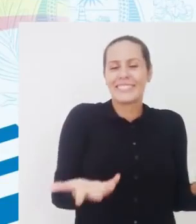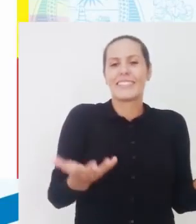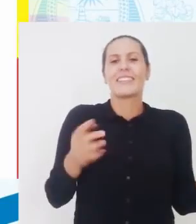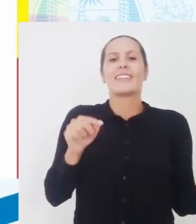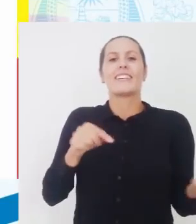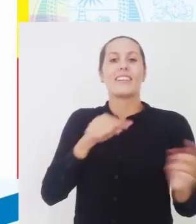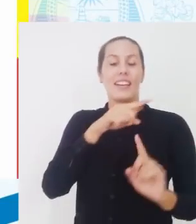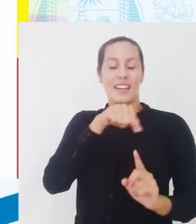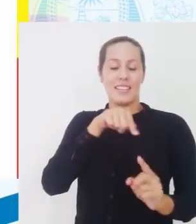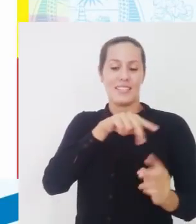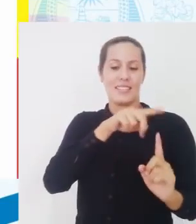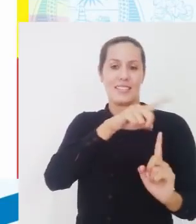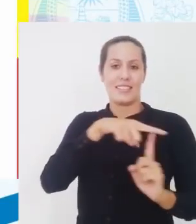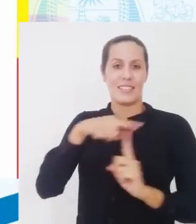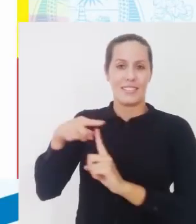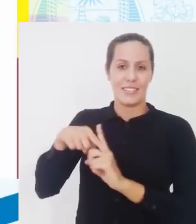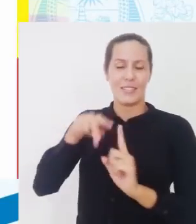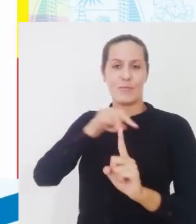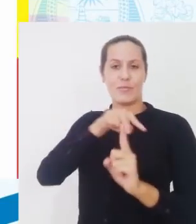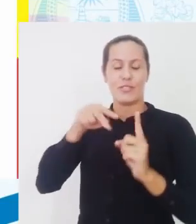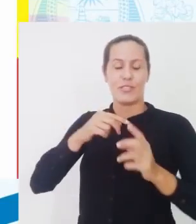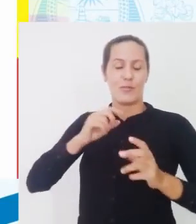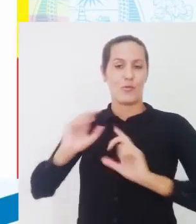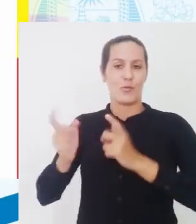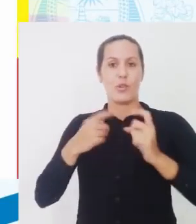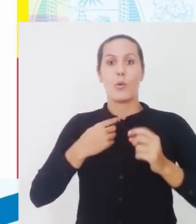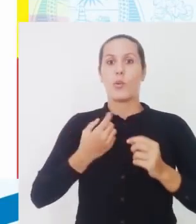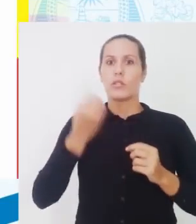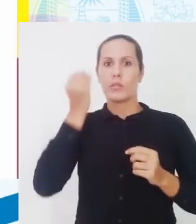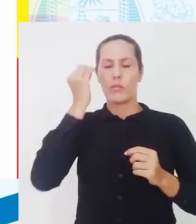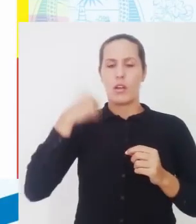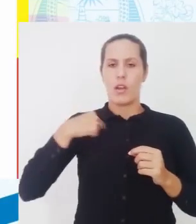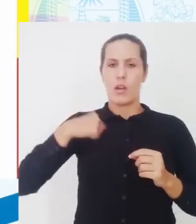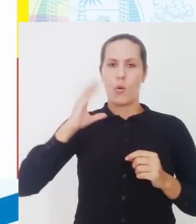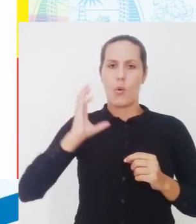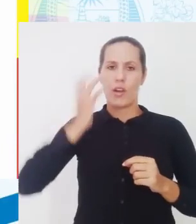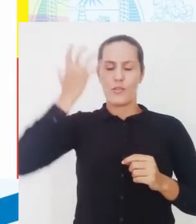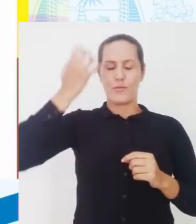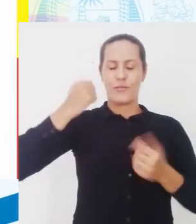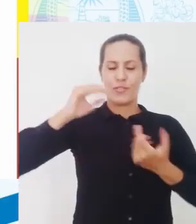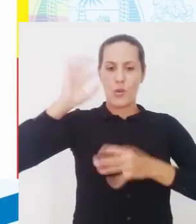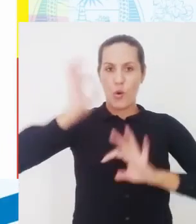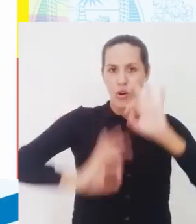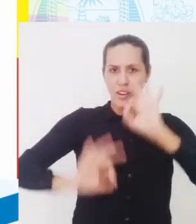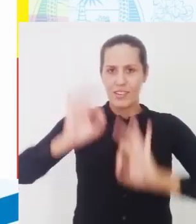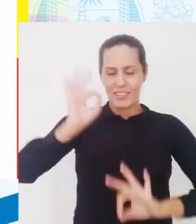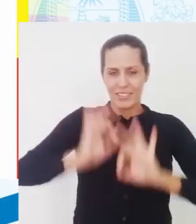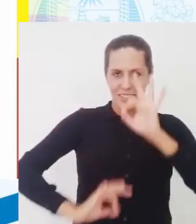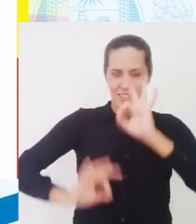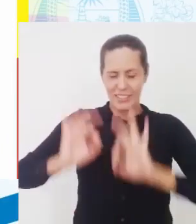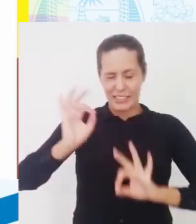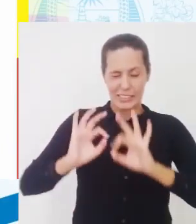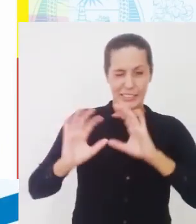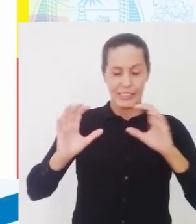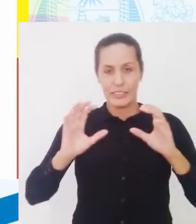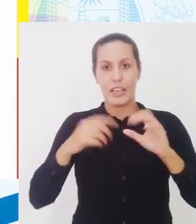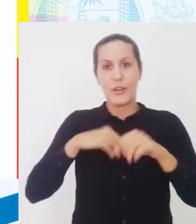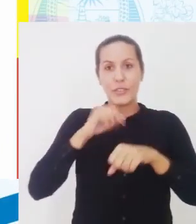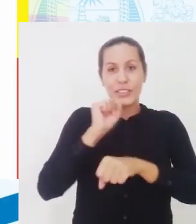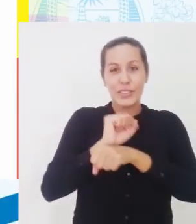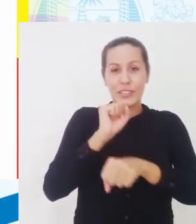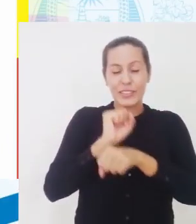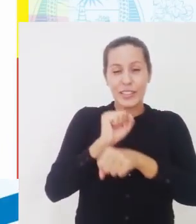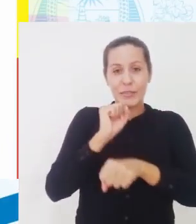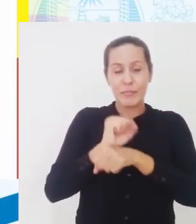falou que o futebol do Ibis é técnico, por conta do Mauro Shampoo. falou que o IBS é cheio de emoção